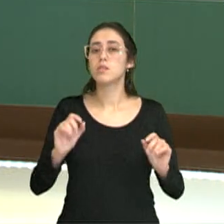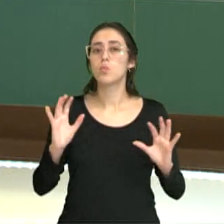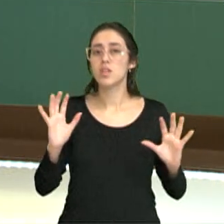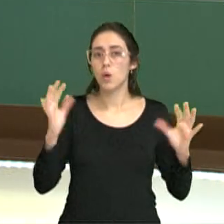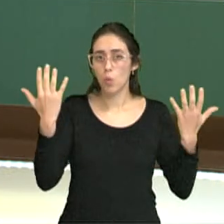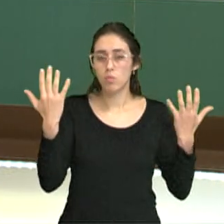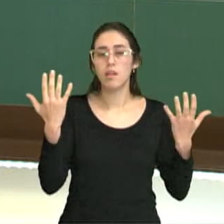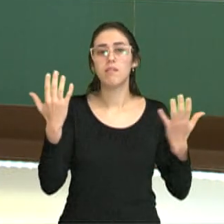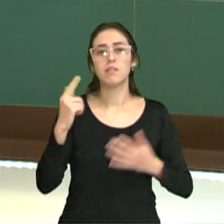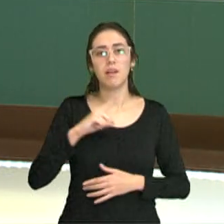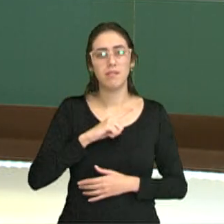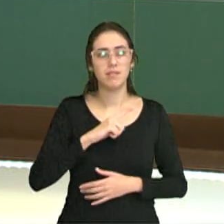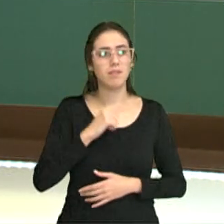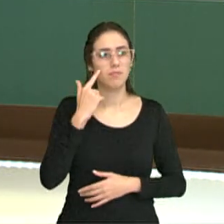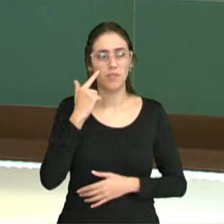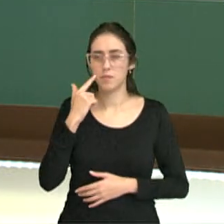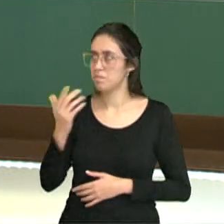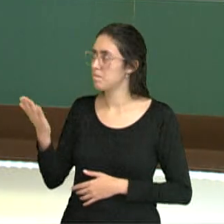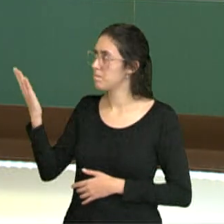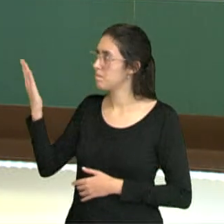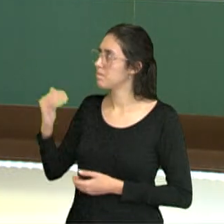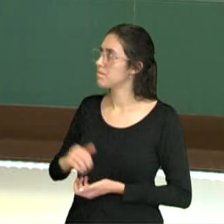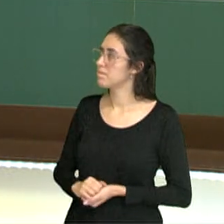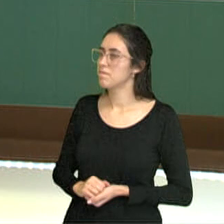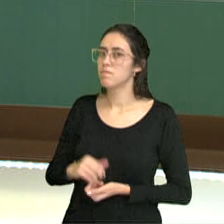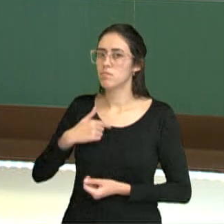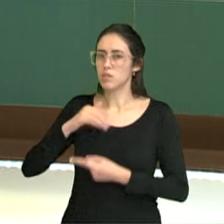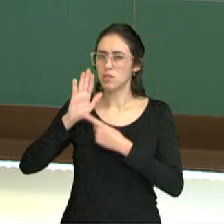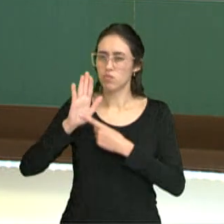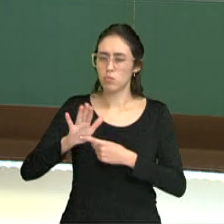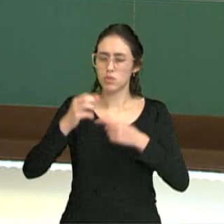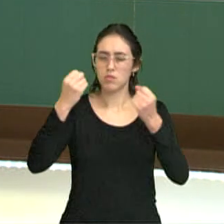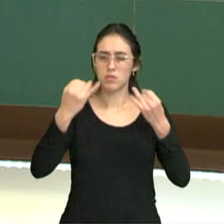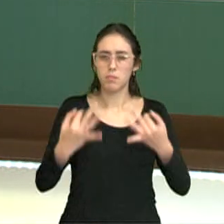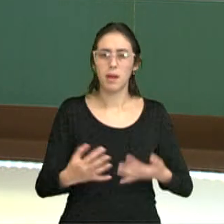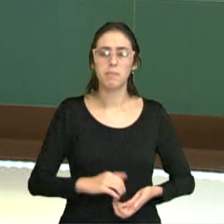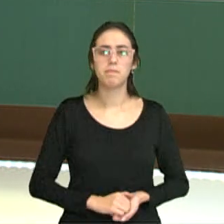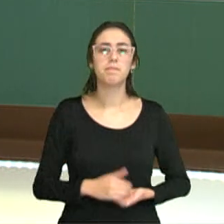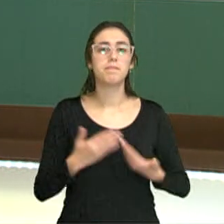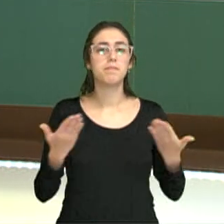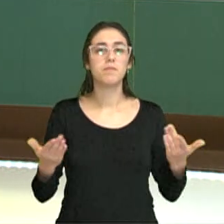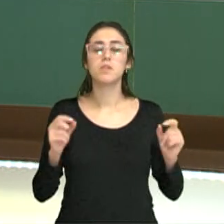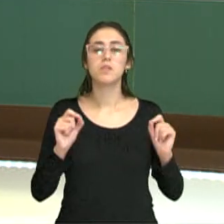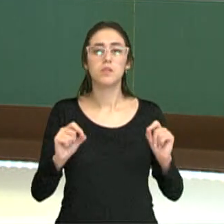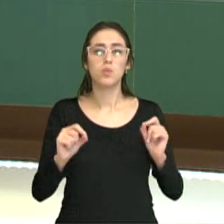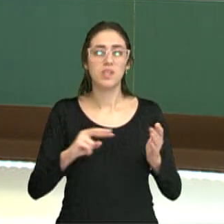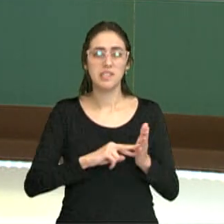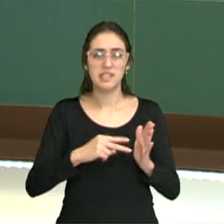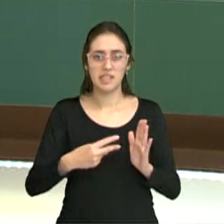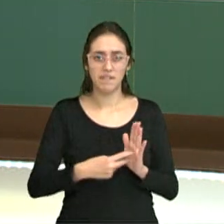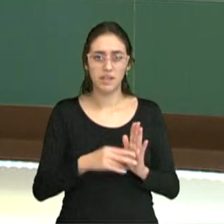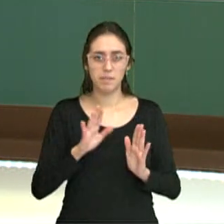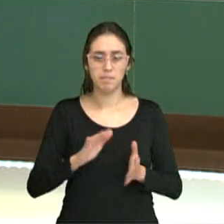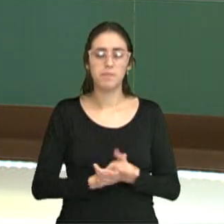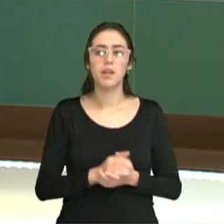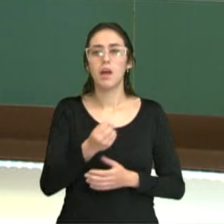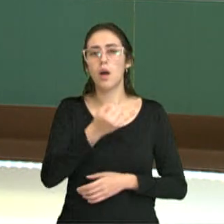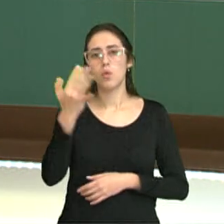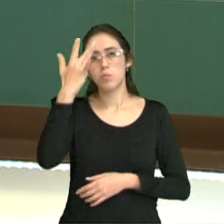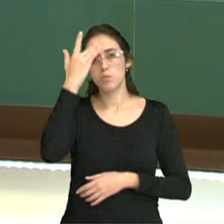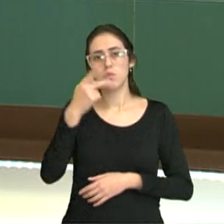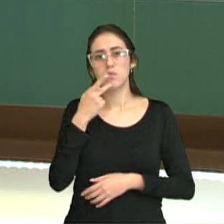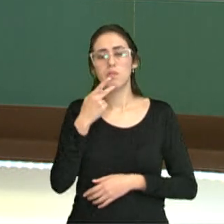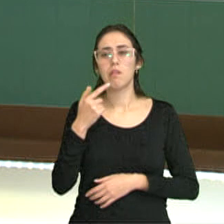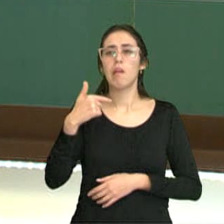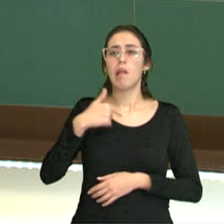numa imagem que a gente vai ver aqui, tá? A gente já vai ver isso daqui. Então, o que significa? Você não precisa ter um valor, porque muita gente diz, mas eu vou